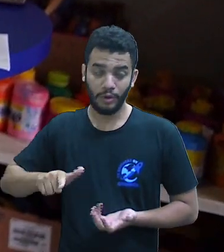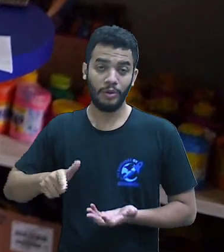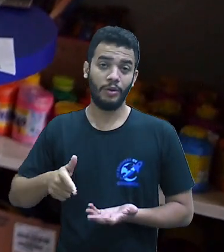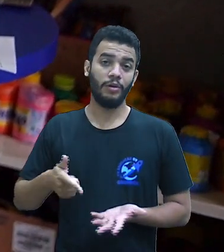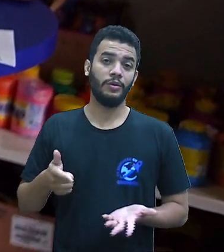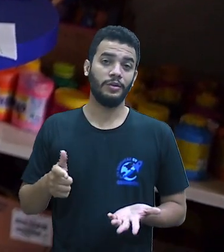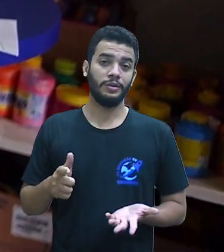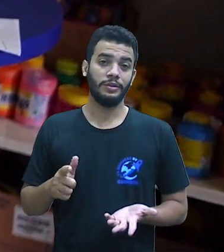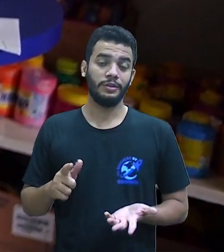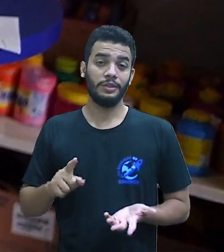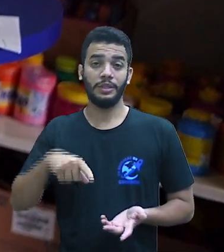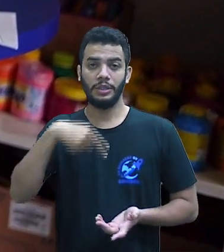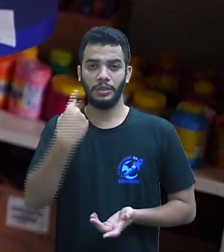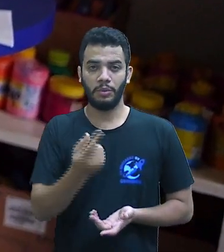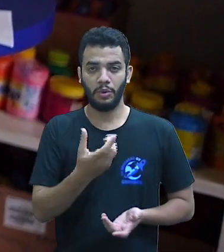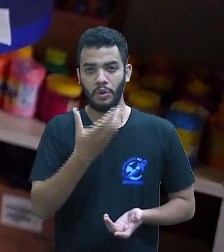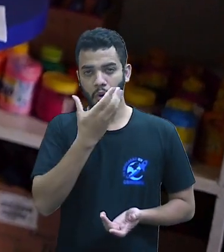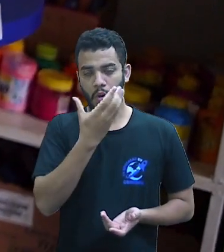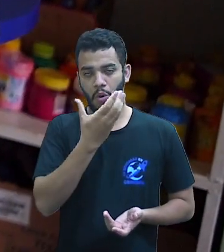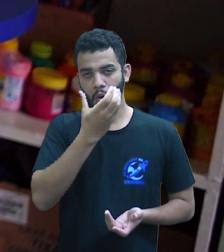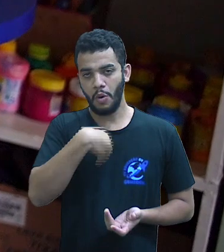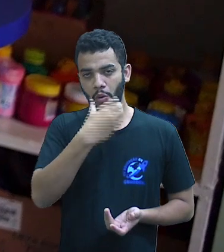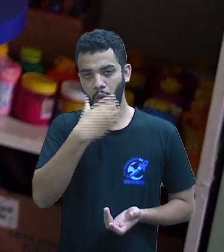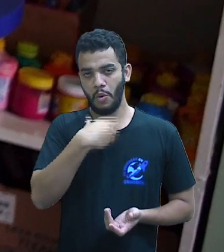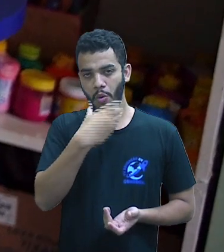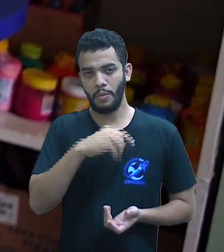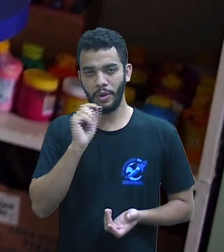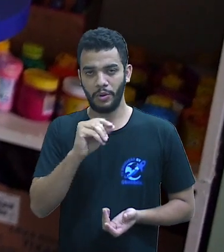E ela comeu uma pera.